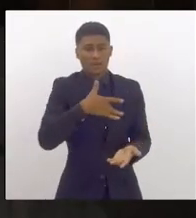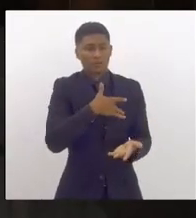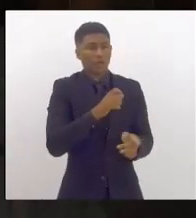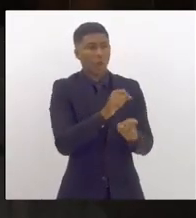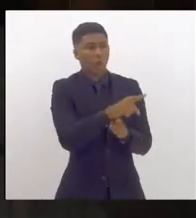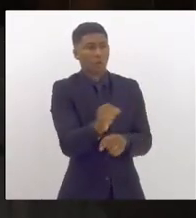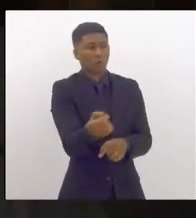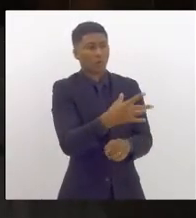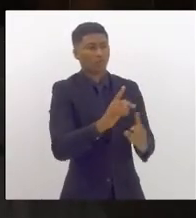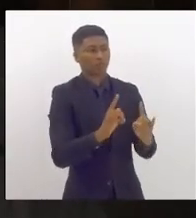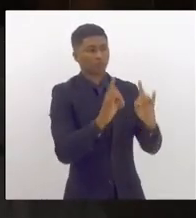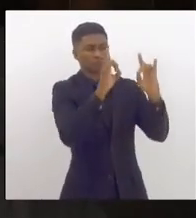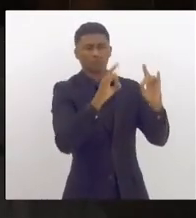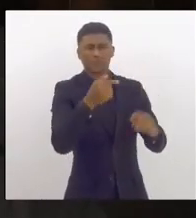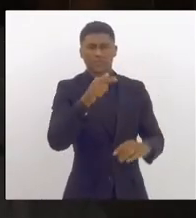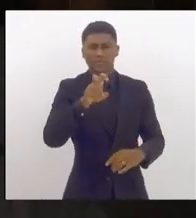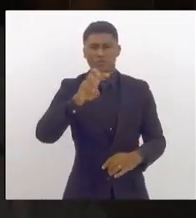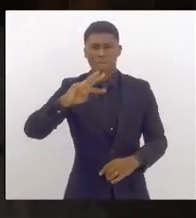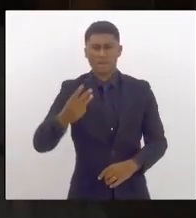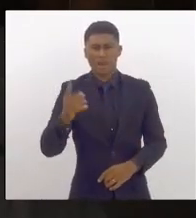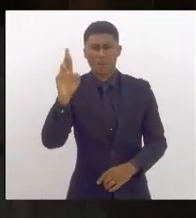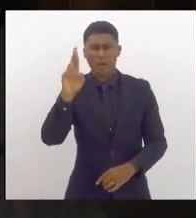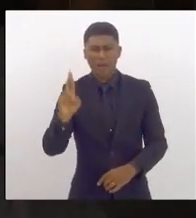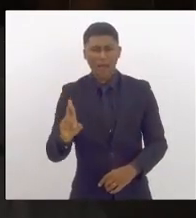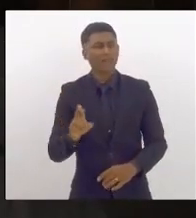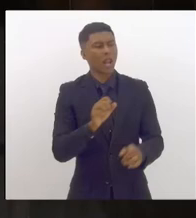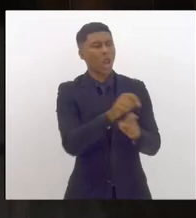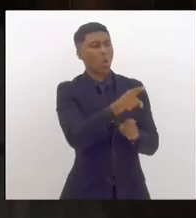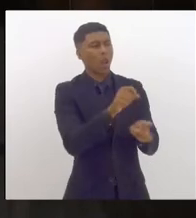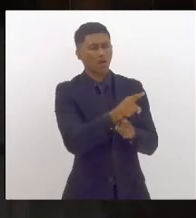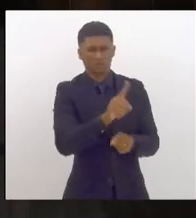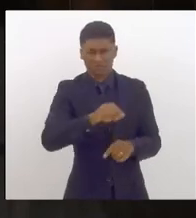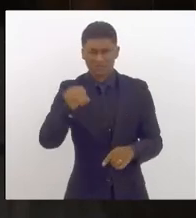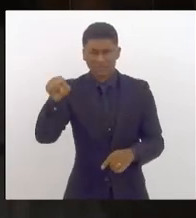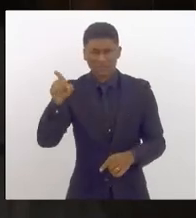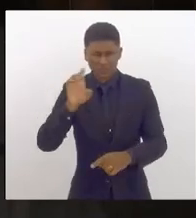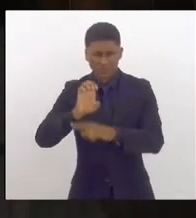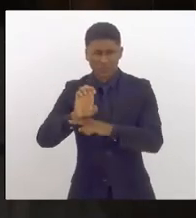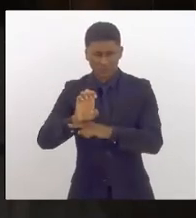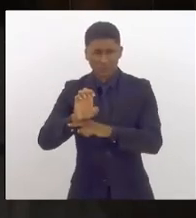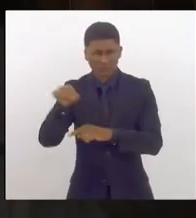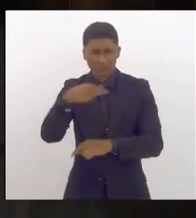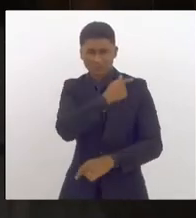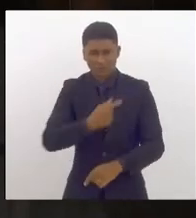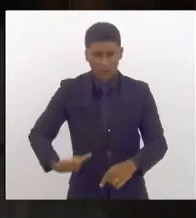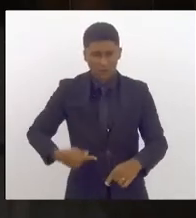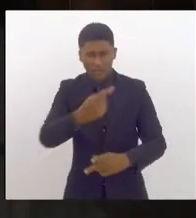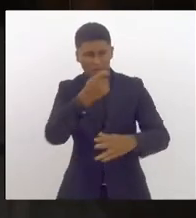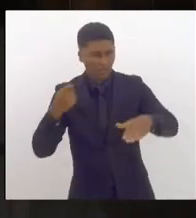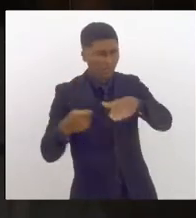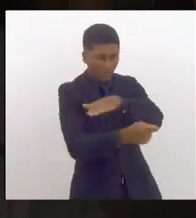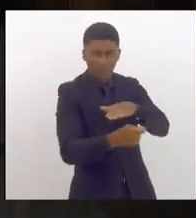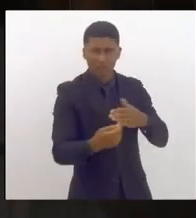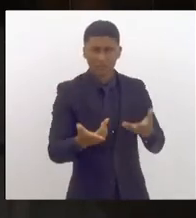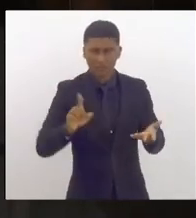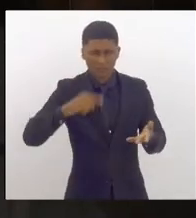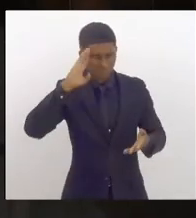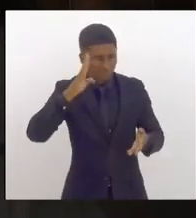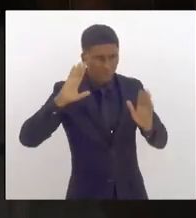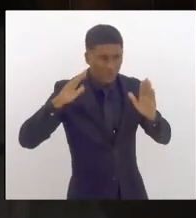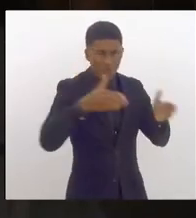75 milhões de gás em cinco anos esta era a prioridade de investimento do Governo do Estado na saúde é inacreditável